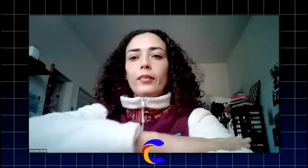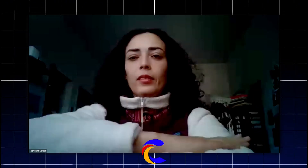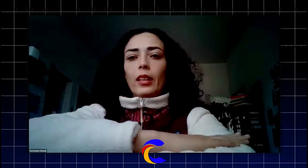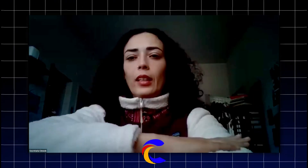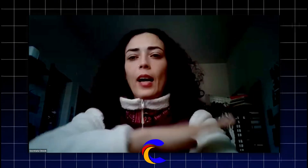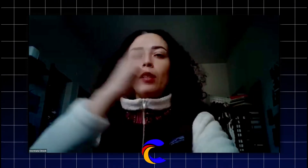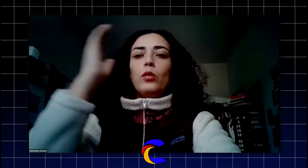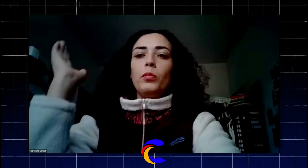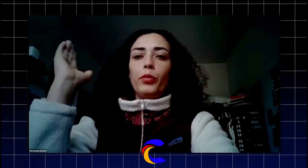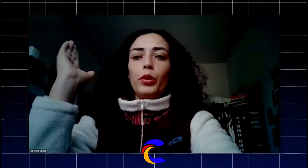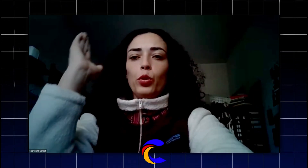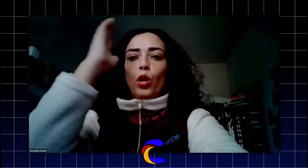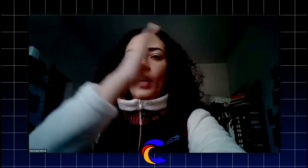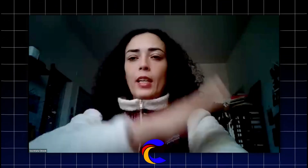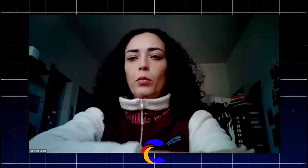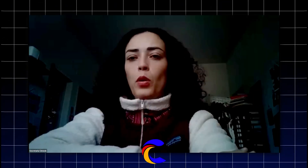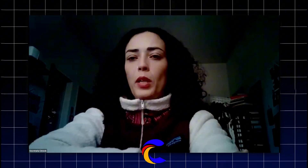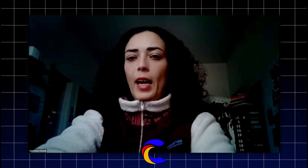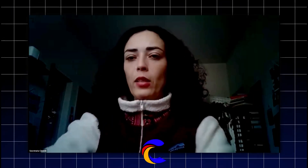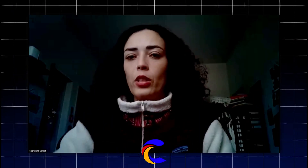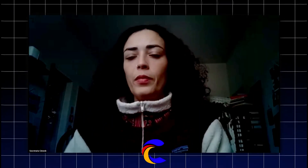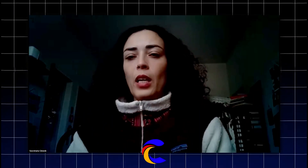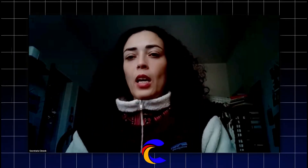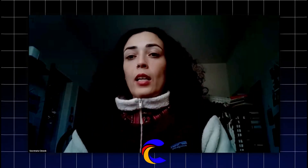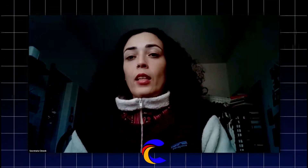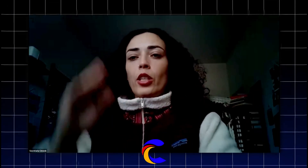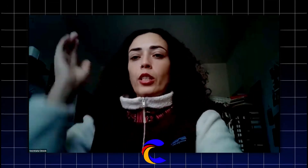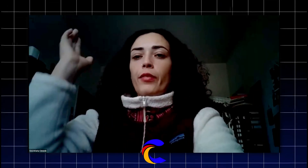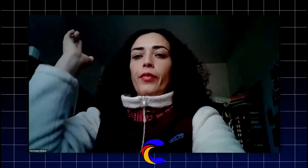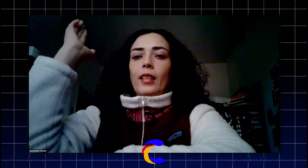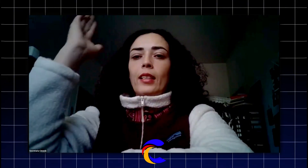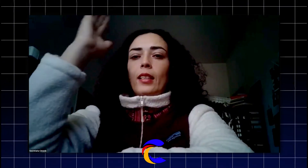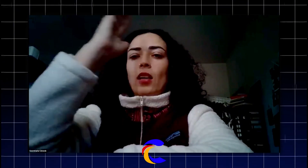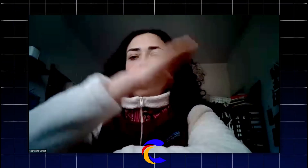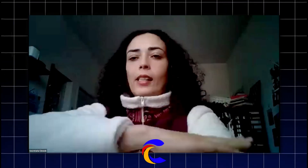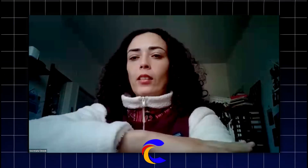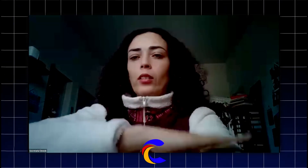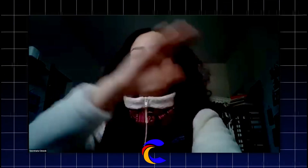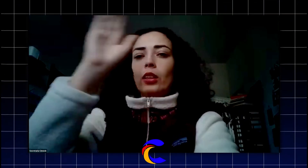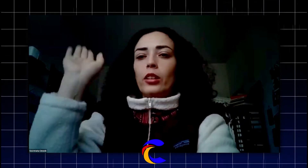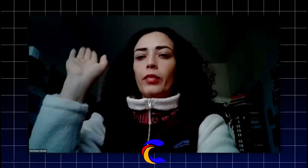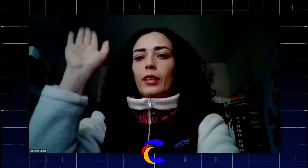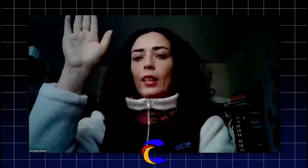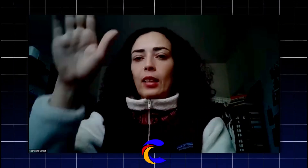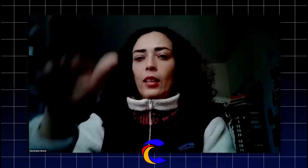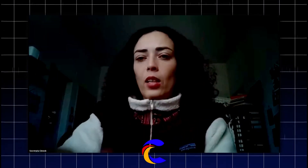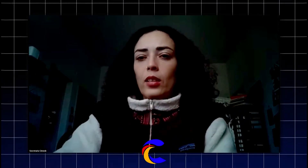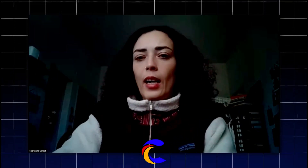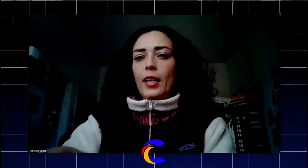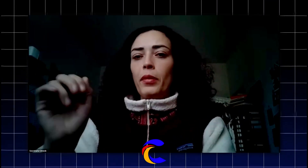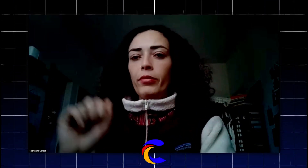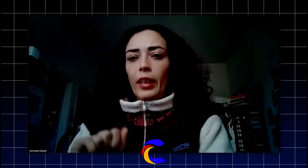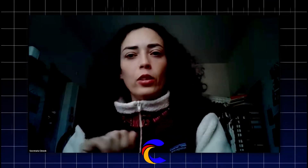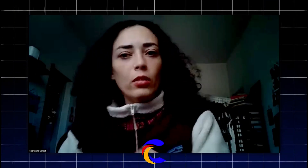apoiada e caiu como se fosse o sol caindo. Boa tarde. Tem gente que faz aqui, ó, caindo, tem gente que faz aqui,